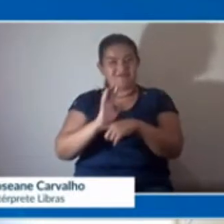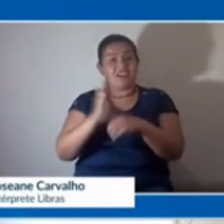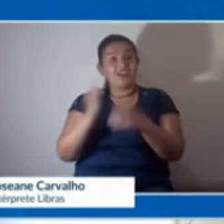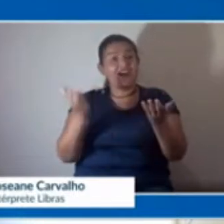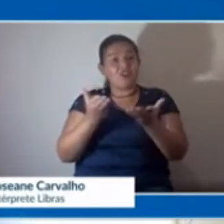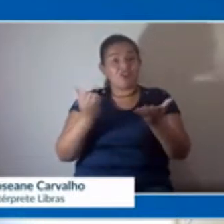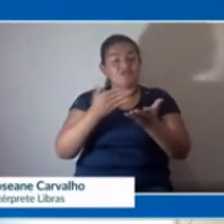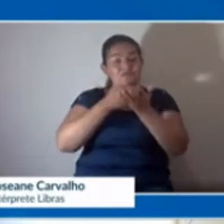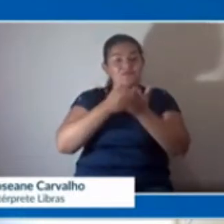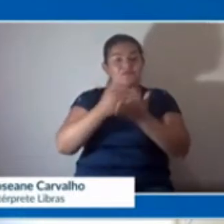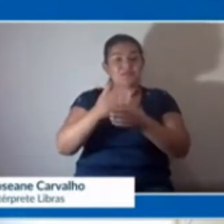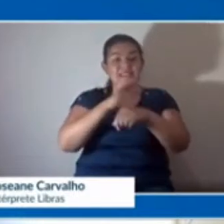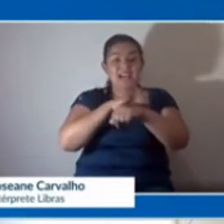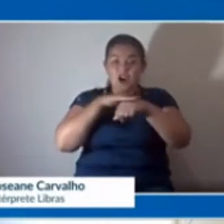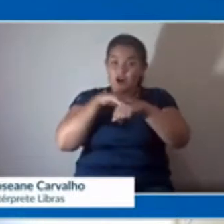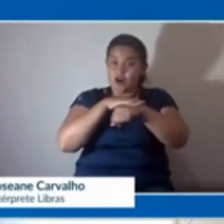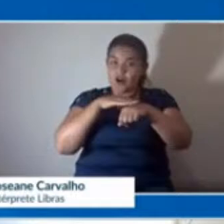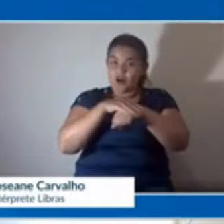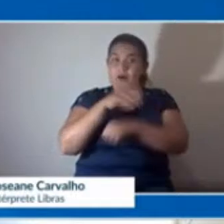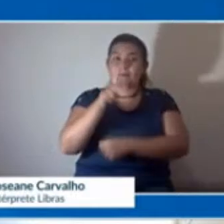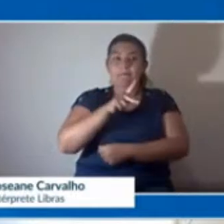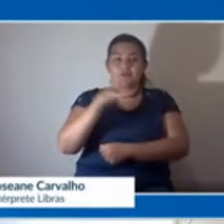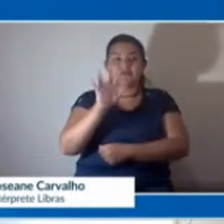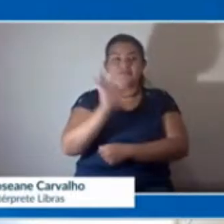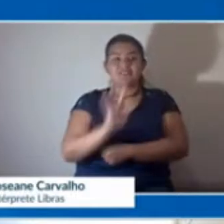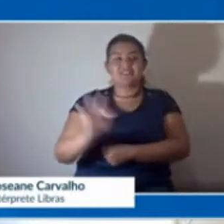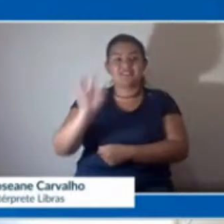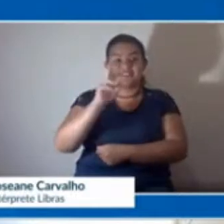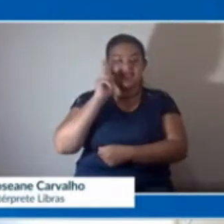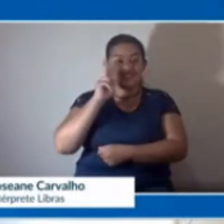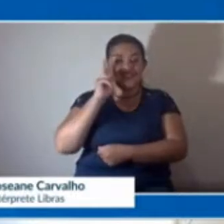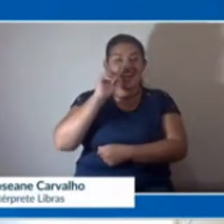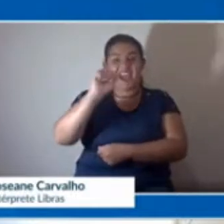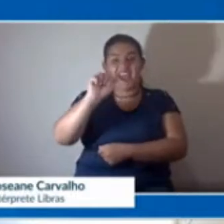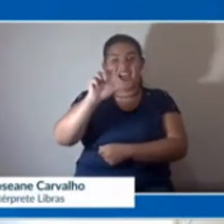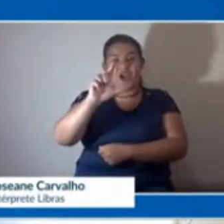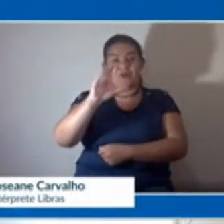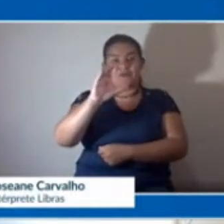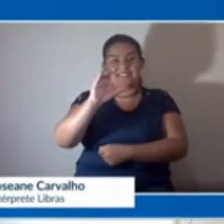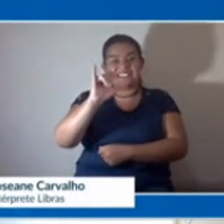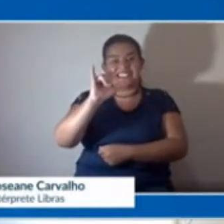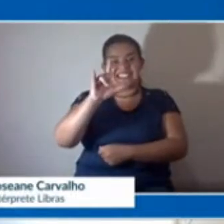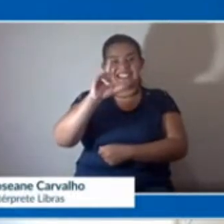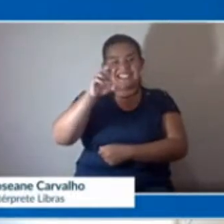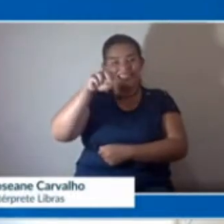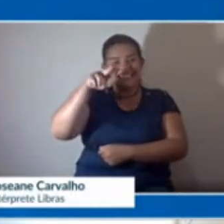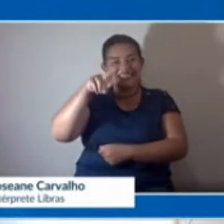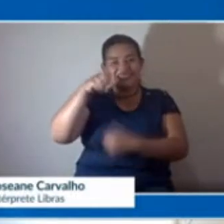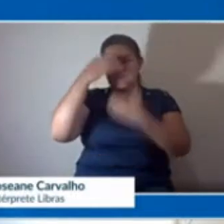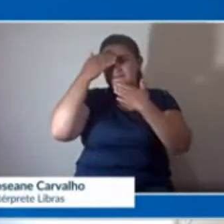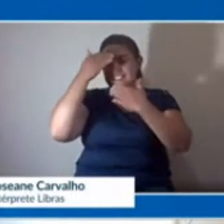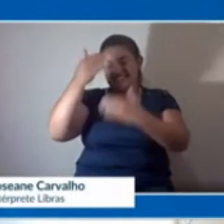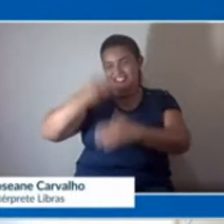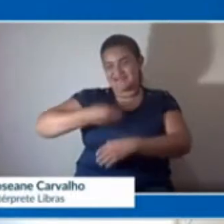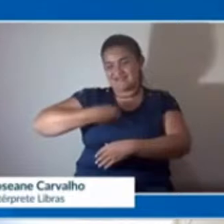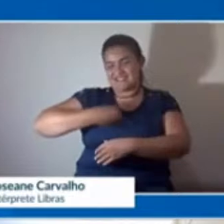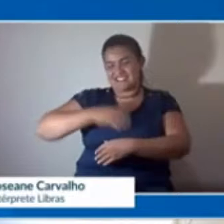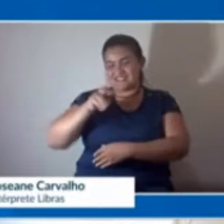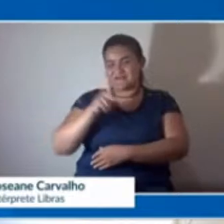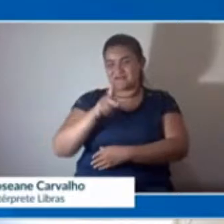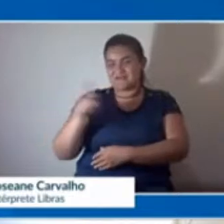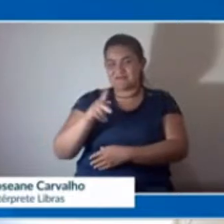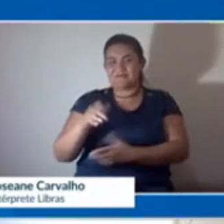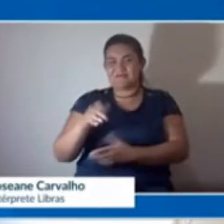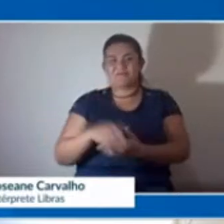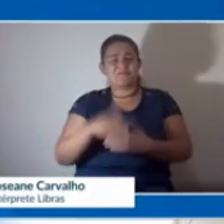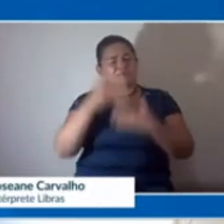a professora da Faculdade de História, Alcilene Cavalcante. Obrigada pela presença, professora. Boa tarde, eu que